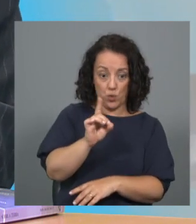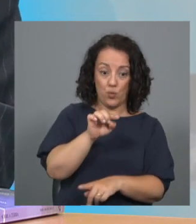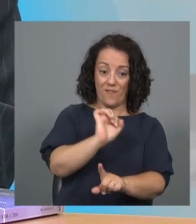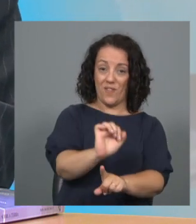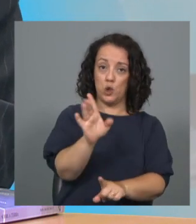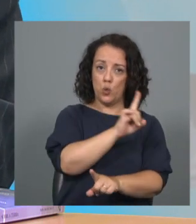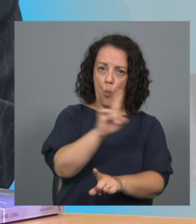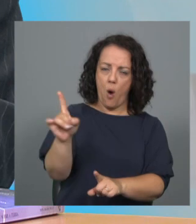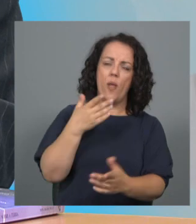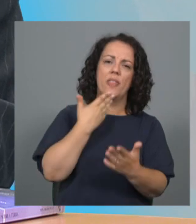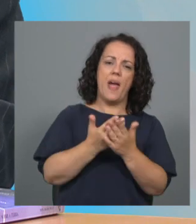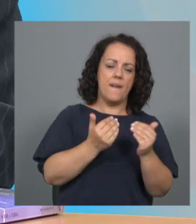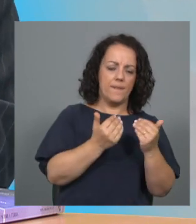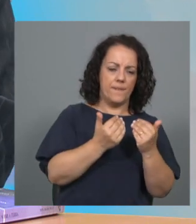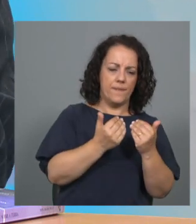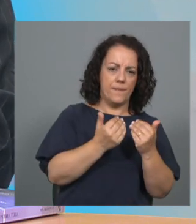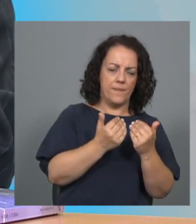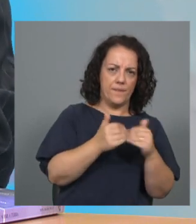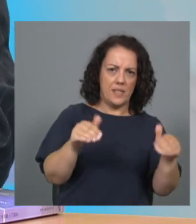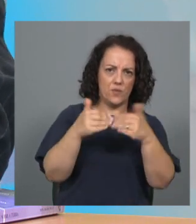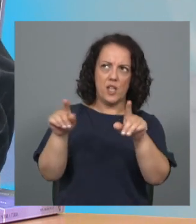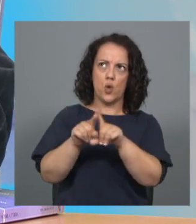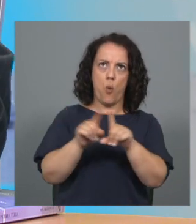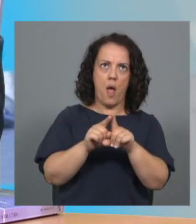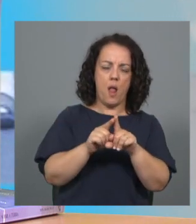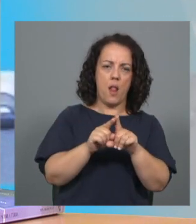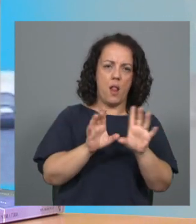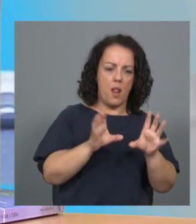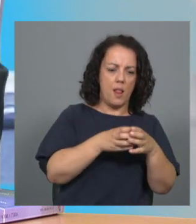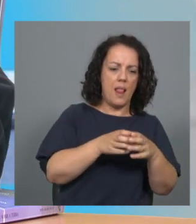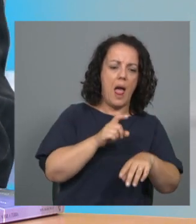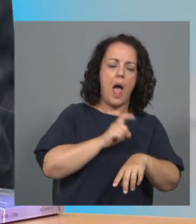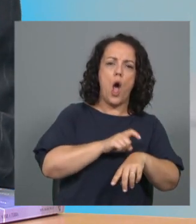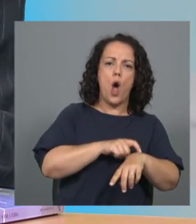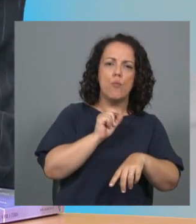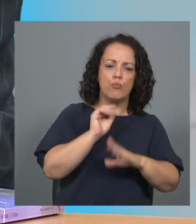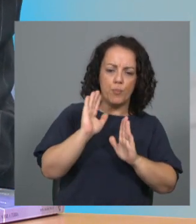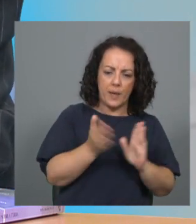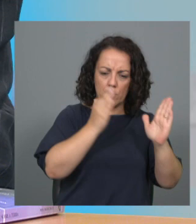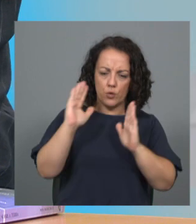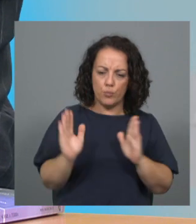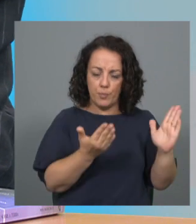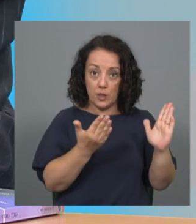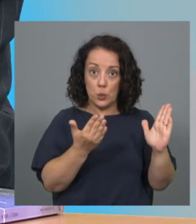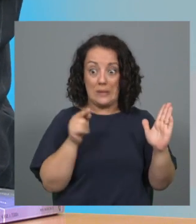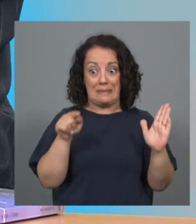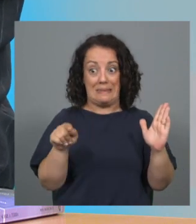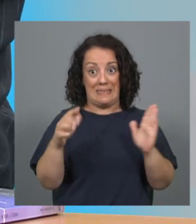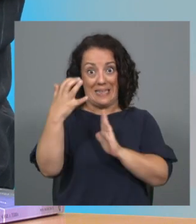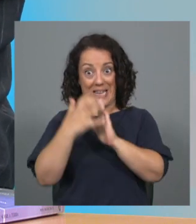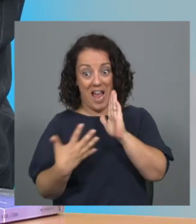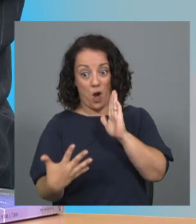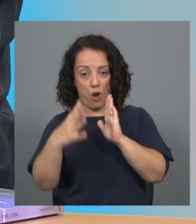em diversos movimentos, ou em diversos momentos, e incorpora aqui exatamente este